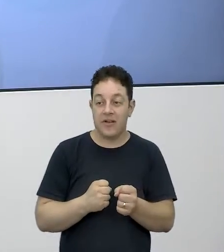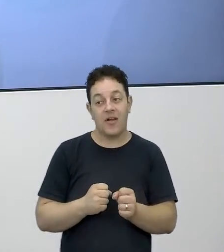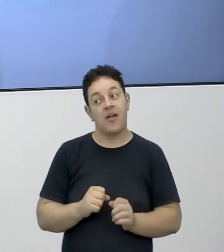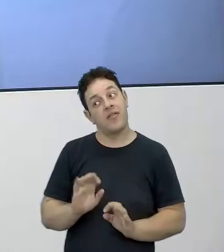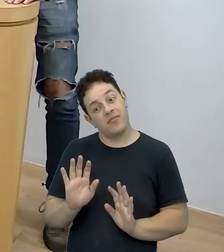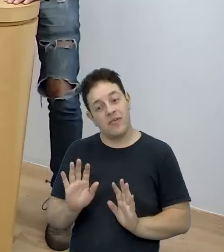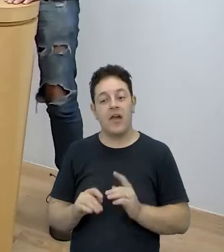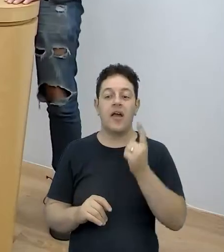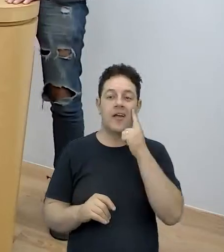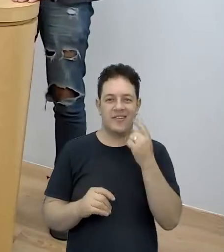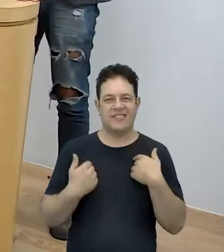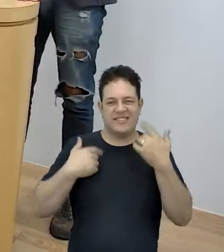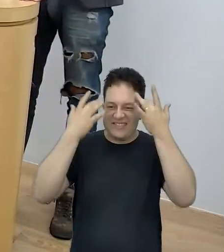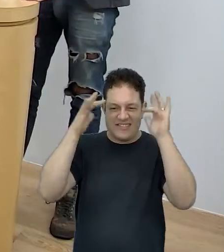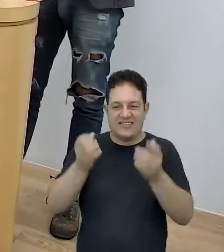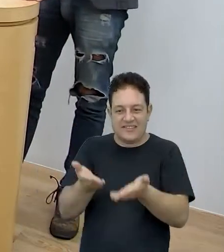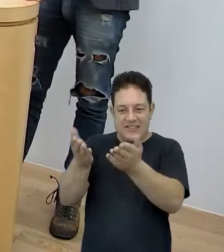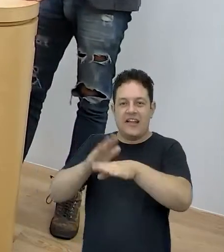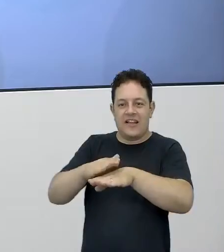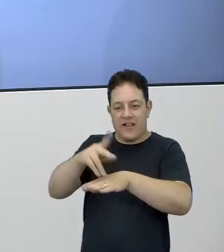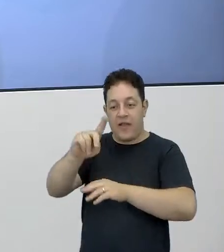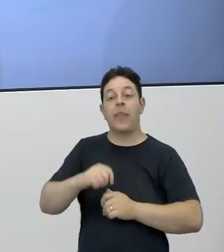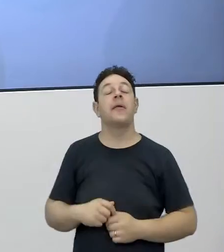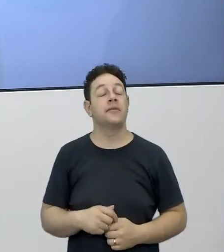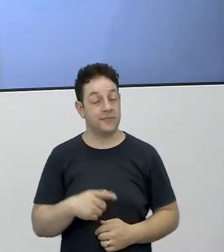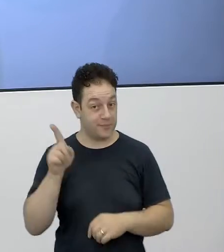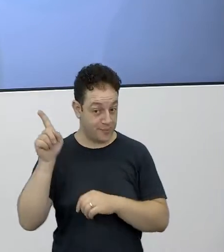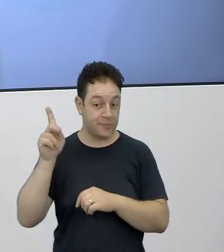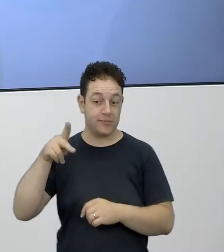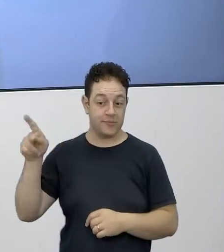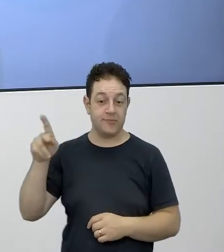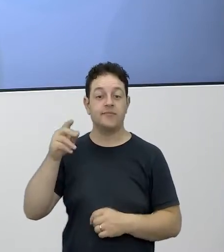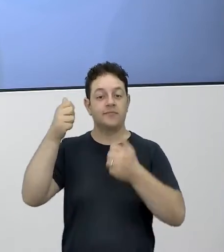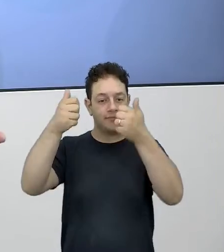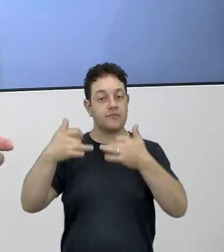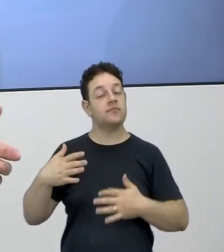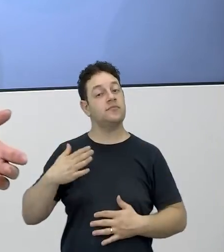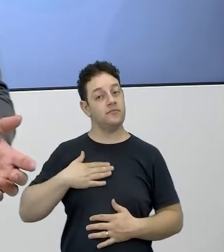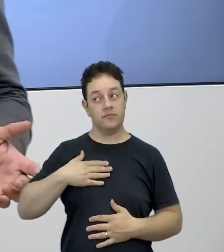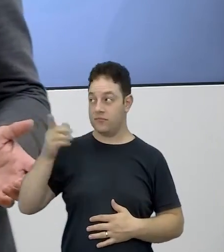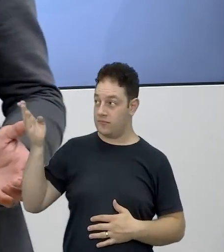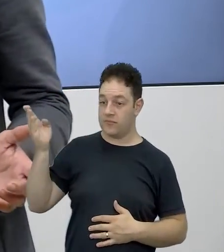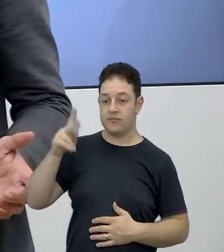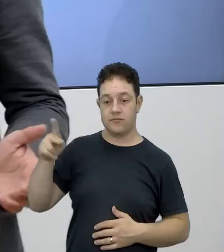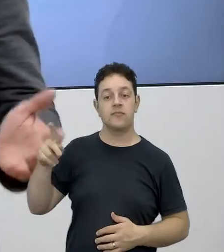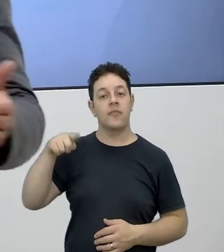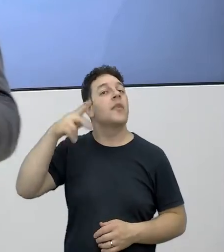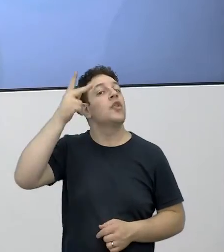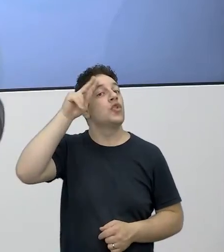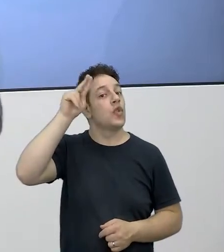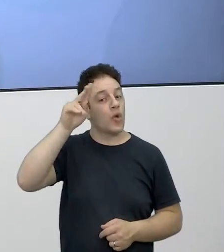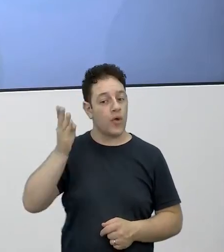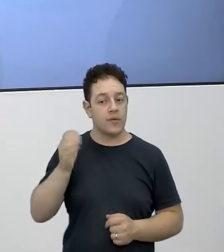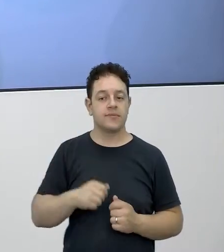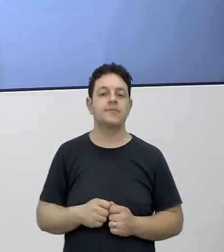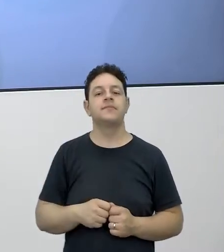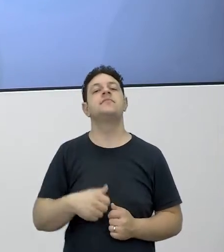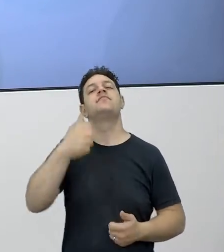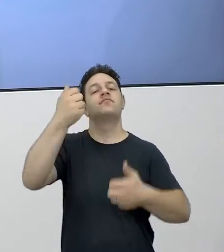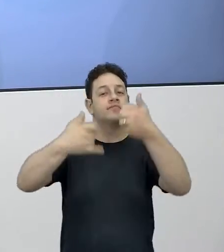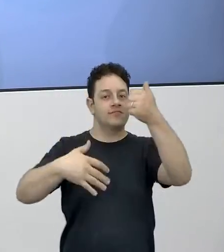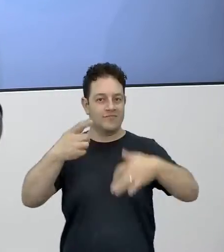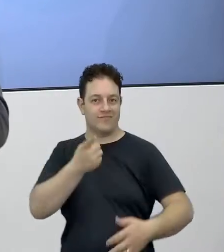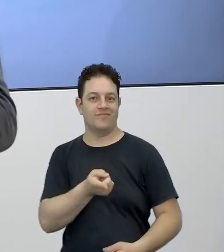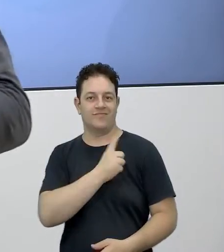bem. Começou bem, a gente vai aqui concluir. Olha que curioso. Eu sou um professor de história, né? E aqui nessa pegada do novo ensino